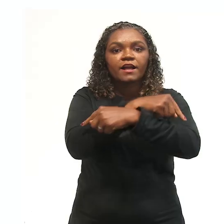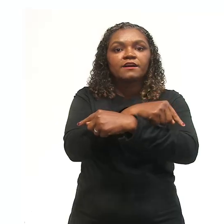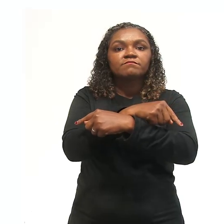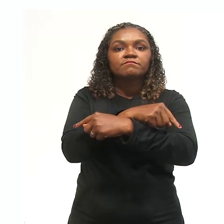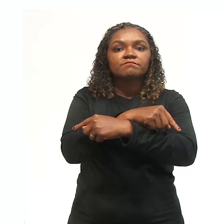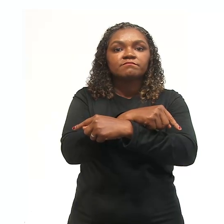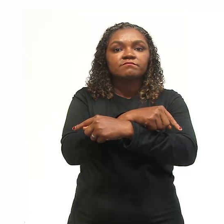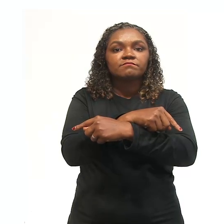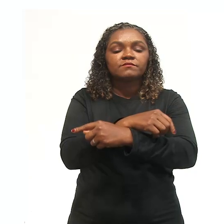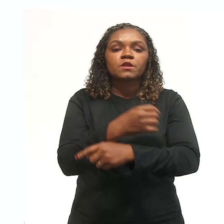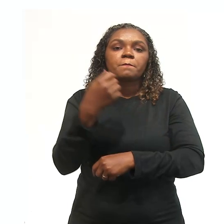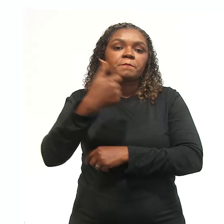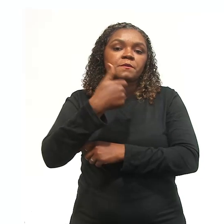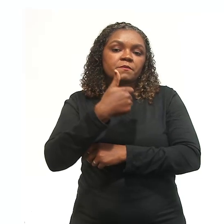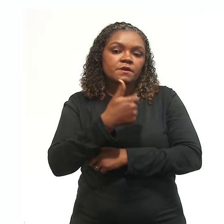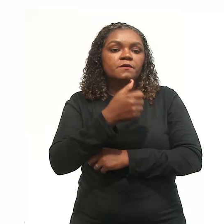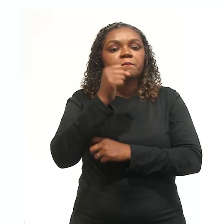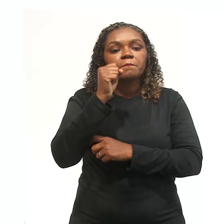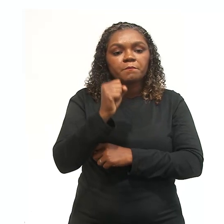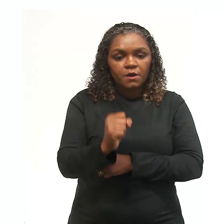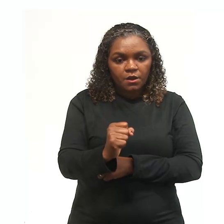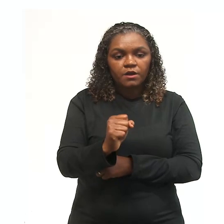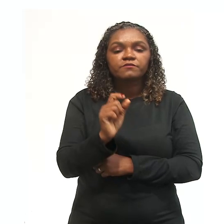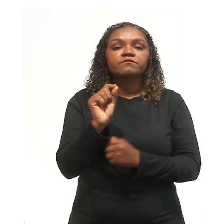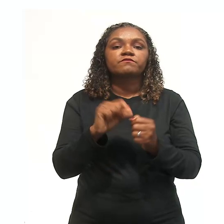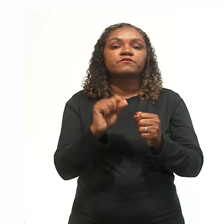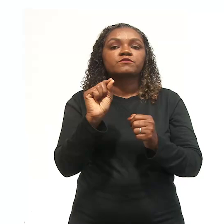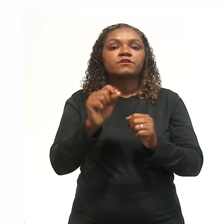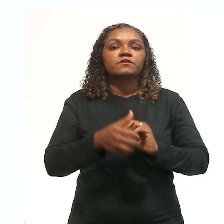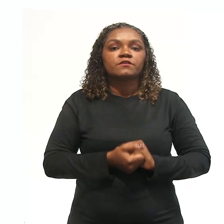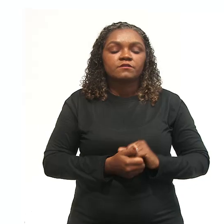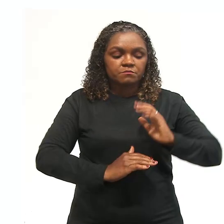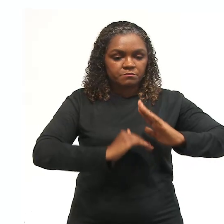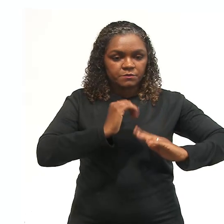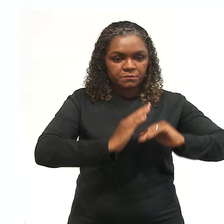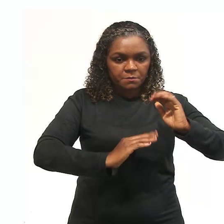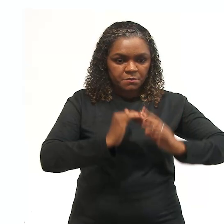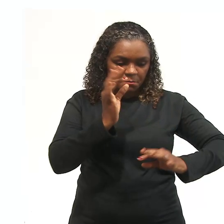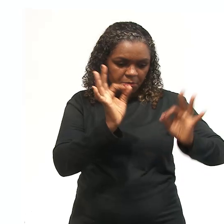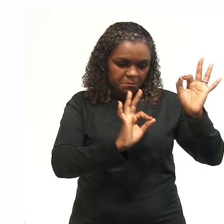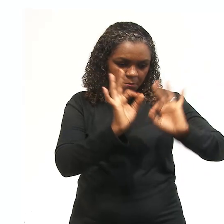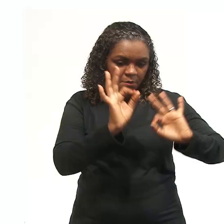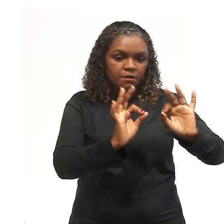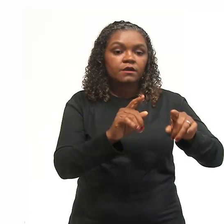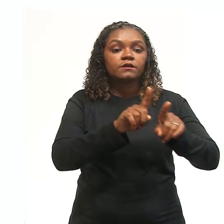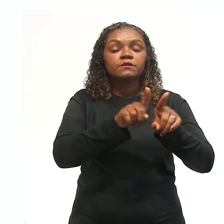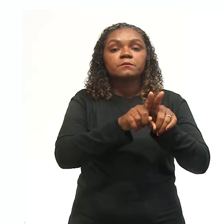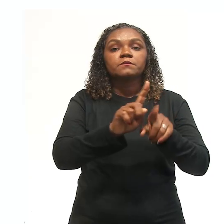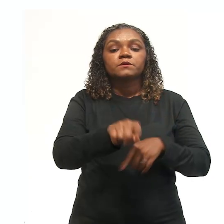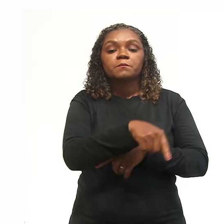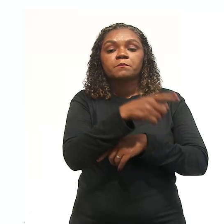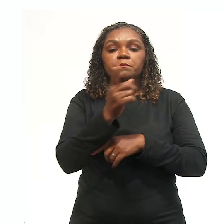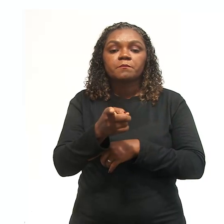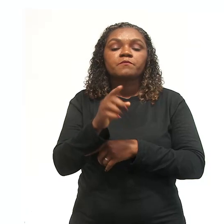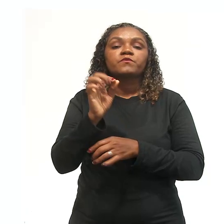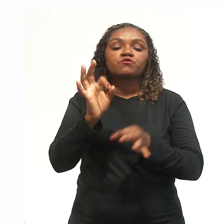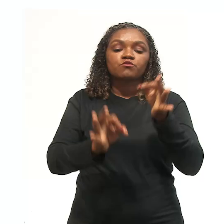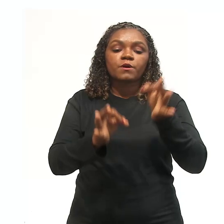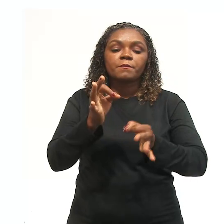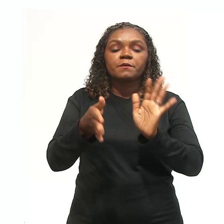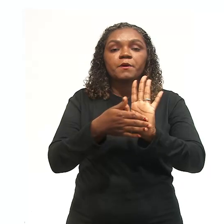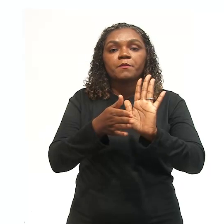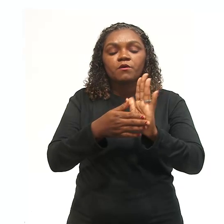invertidas. Ou seja, primeiro eu posso fazer a habilitação e depois da habilitação é que eu abro para o julgamento